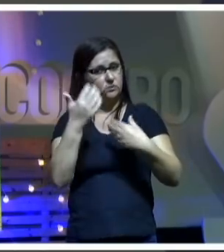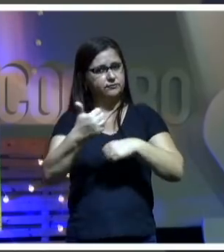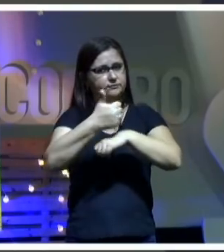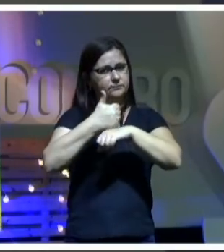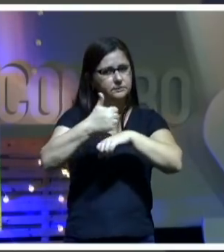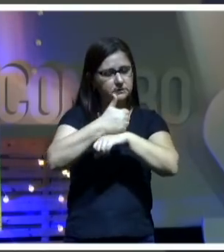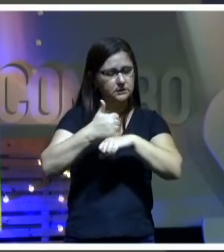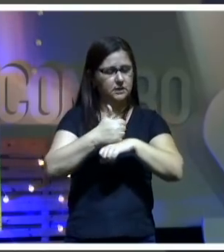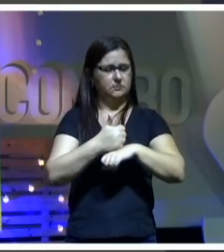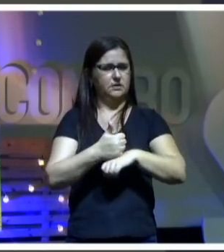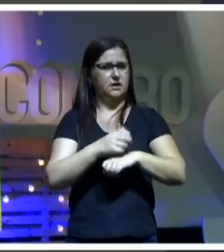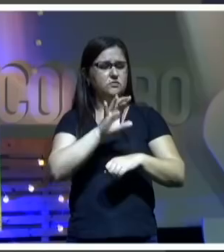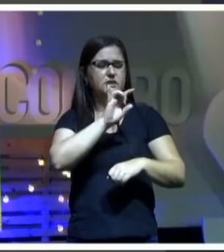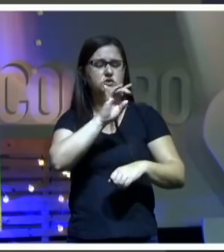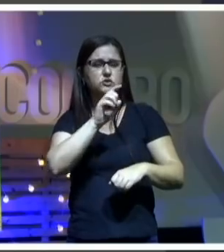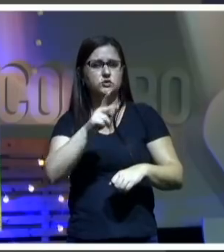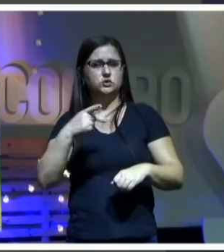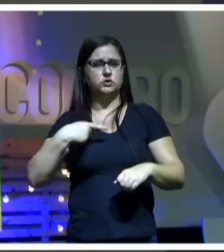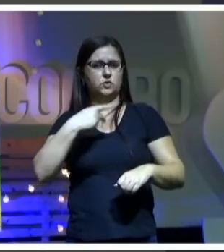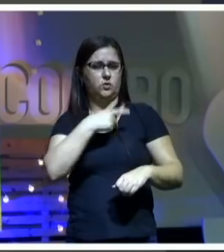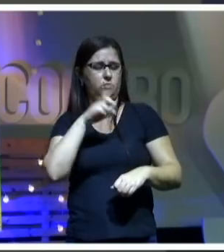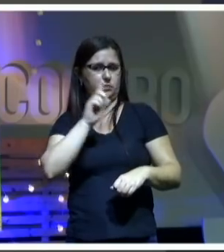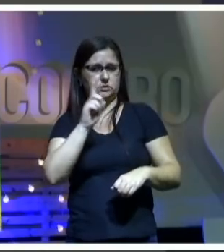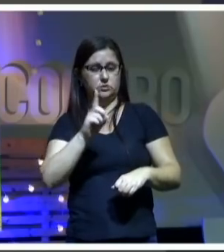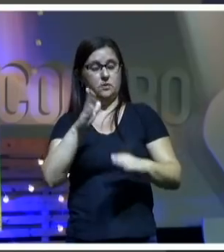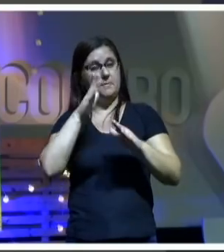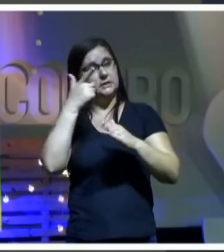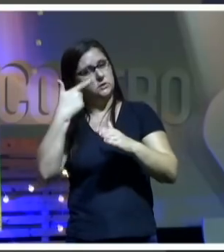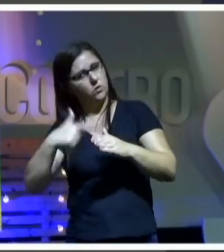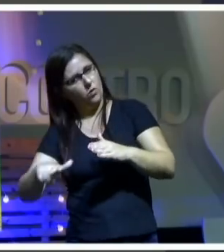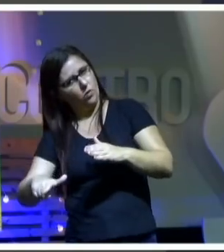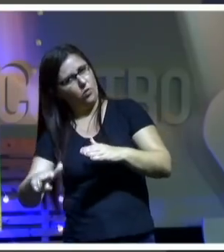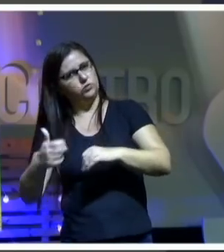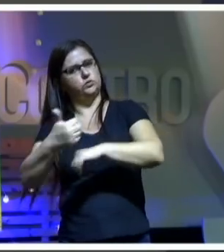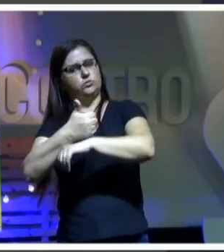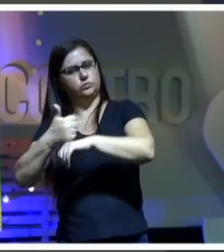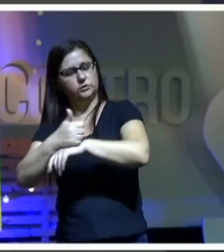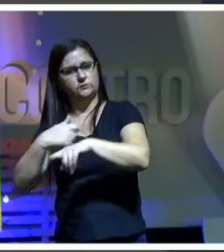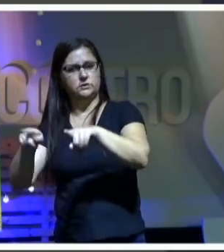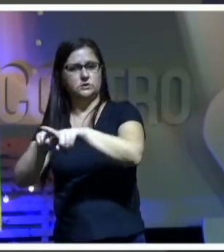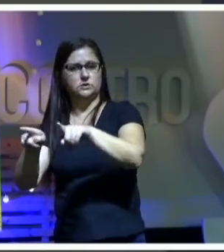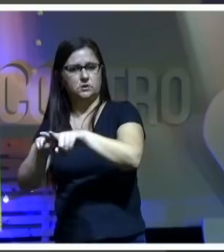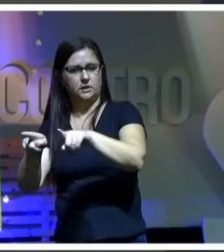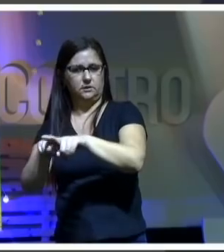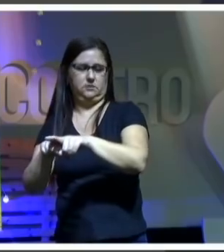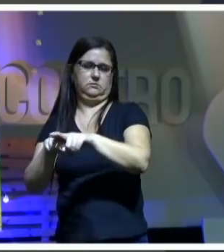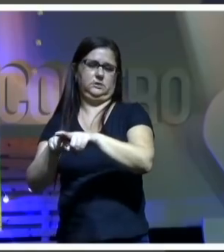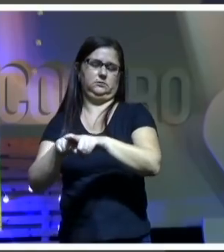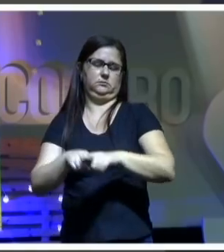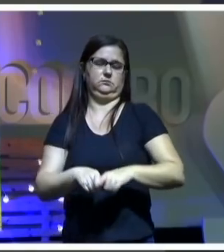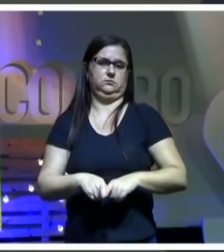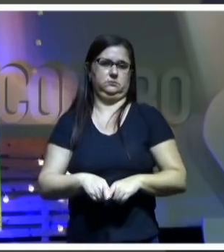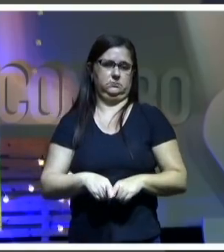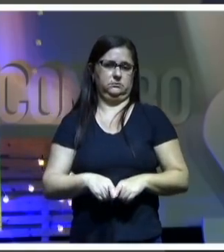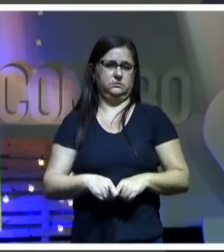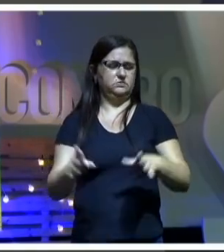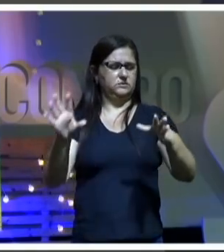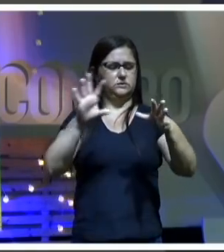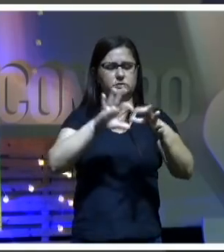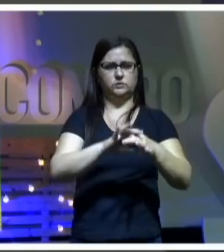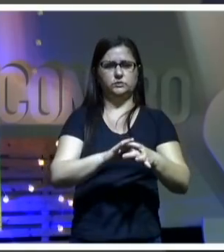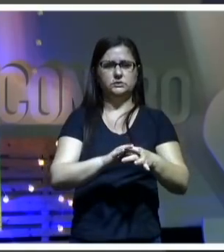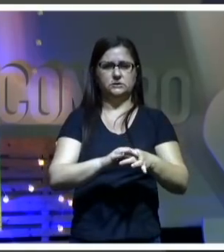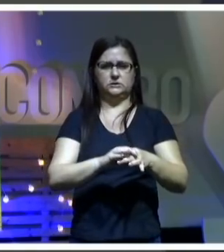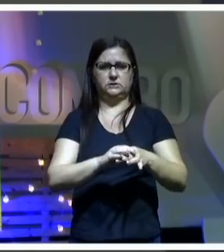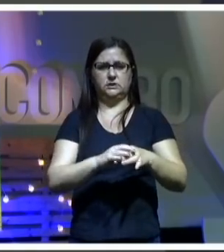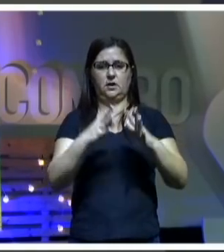ministros da igreja enquanto o fmi instou ainda que não esteja ligado oficialmente a ipi pb ó a e pé a pc